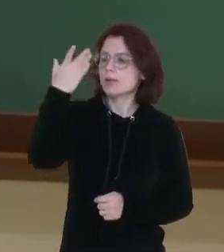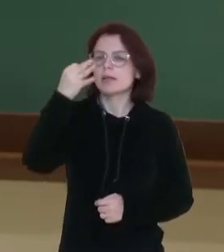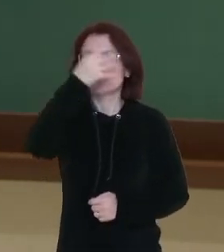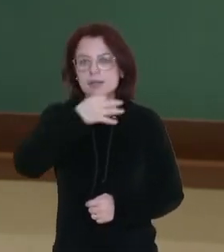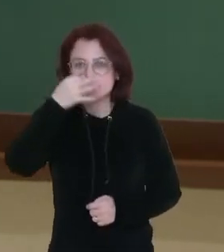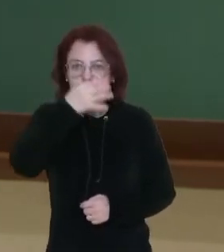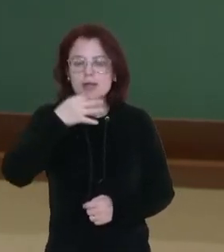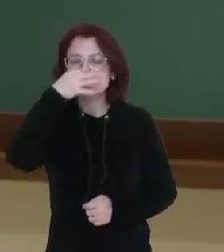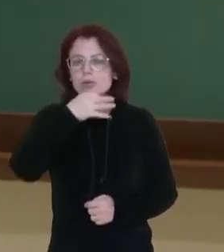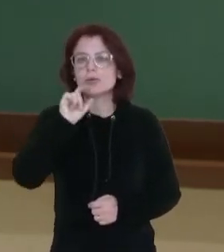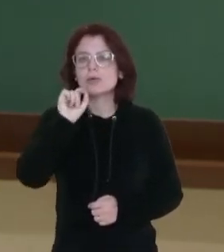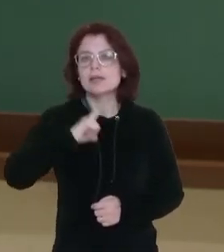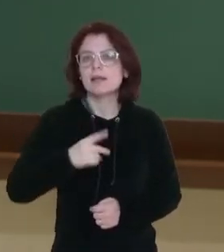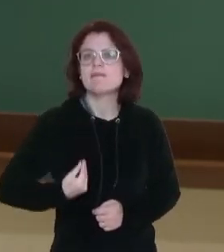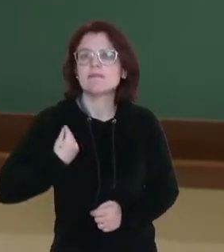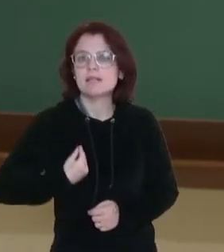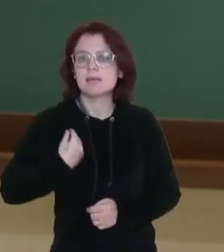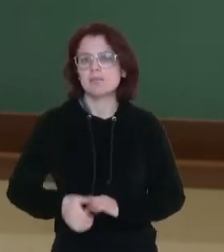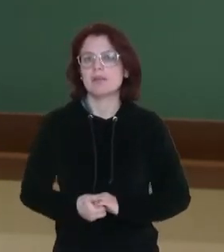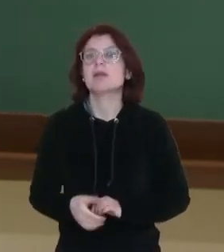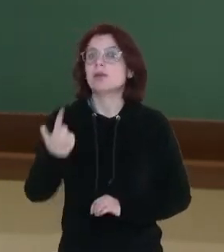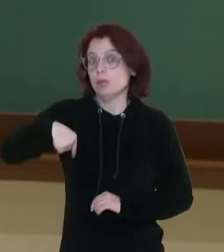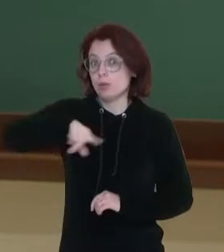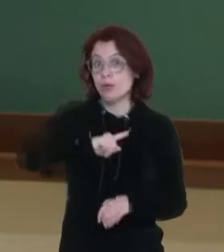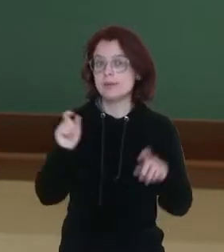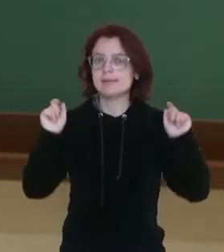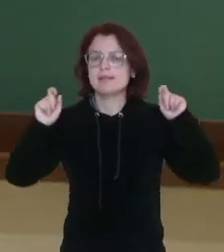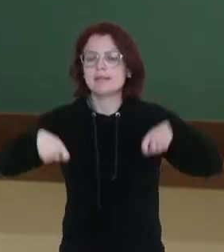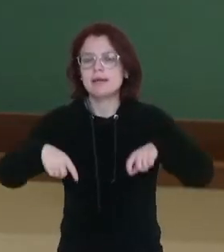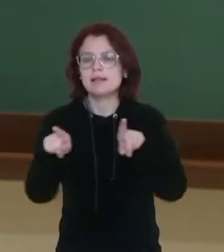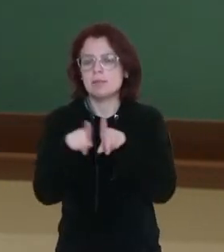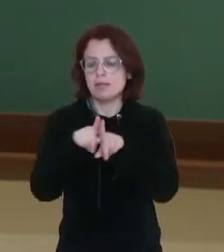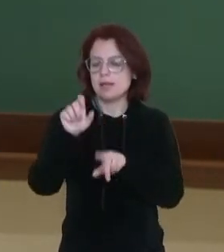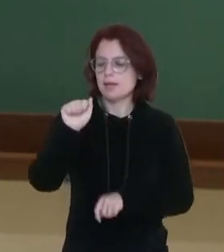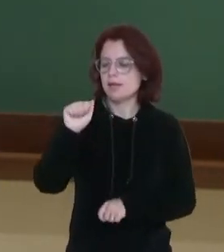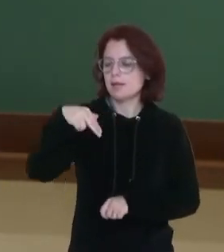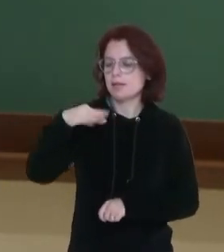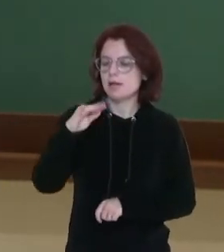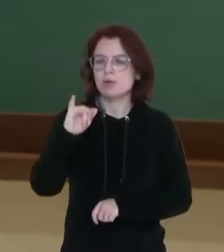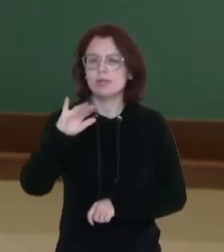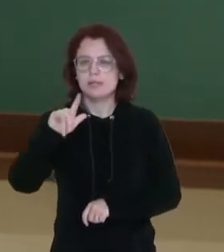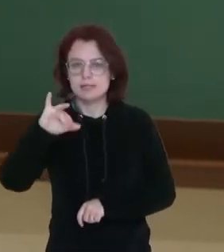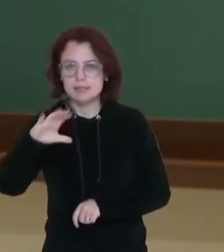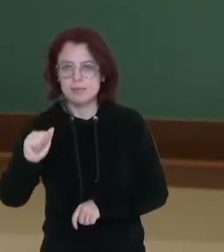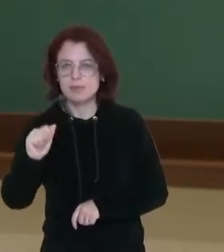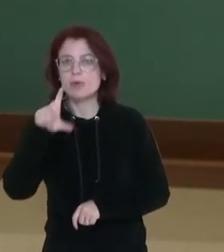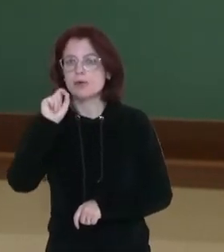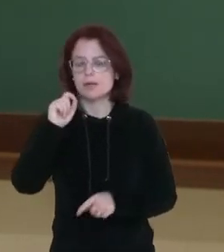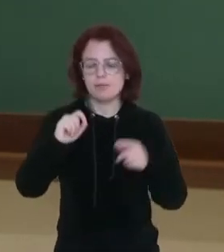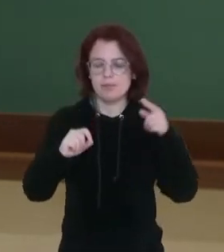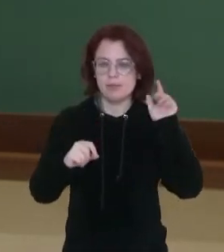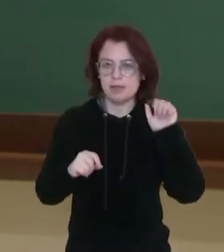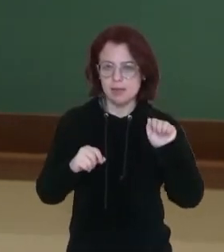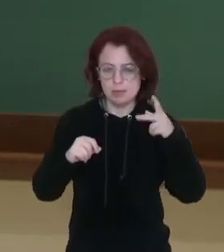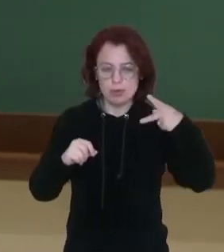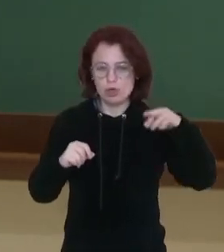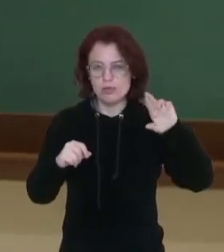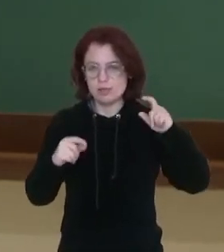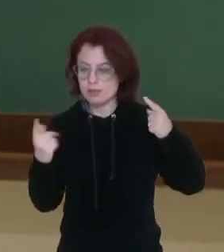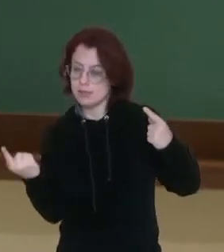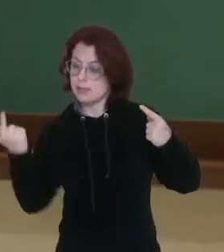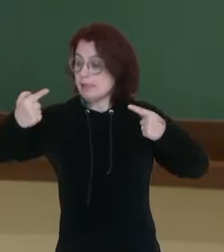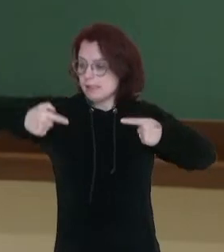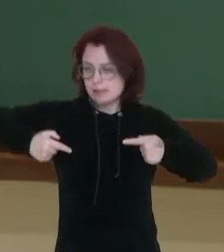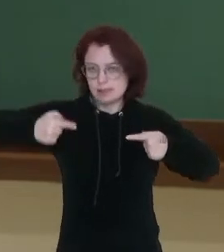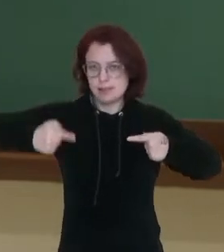ele também vivenciou. Podemos ter também o antagonista, né, de uma situação, que é aquele personagem contrário,